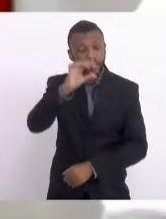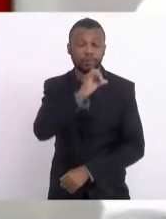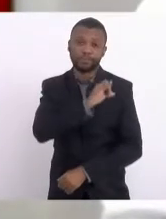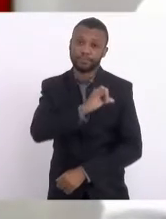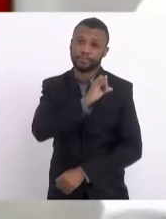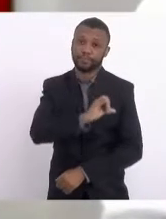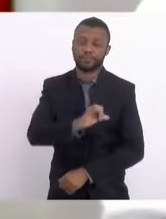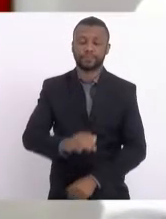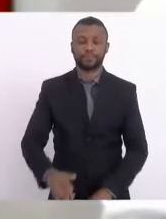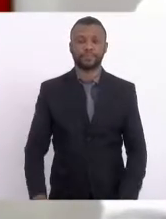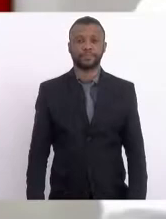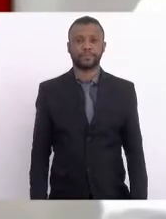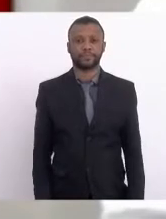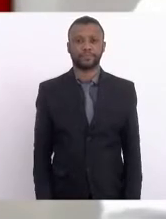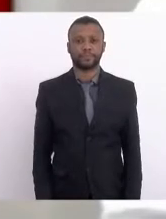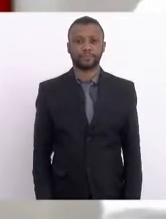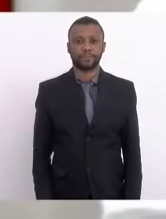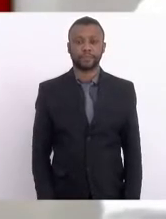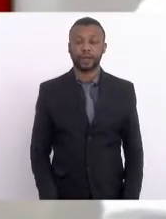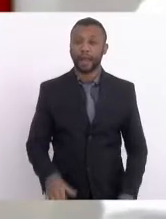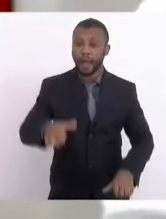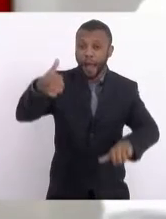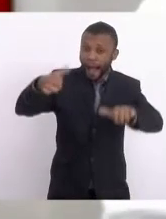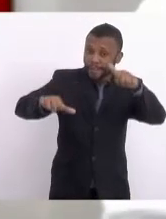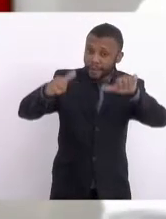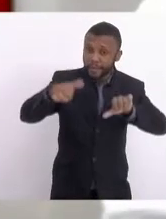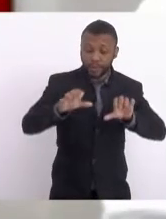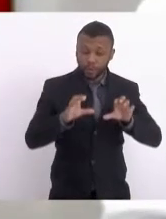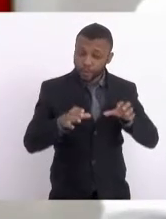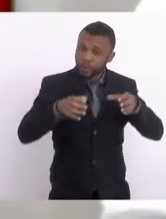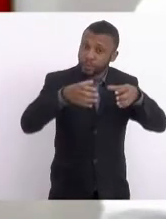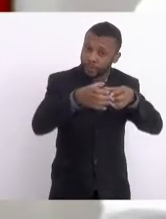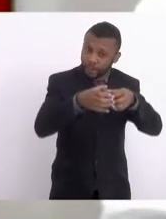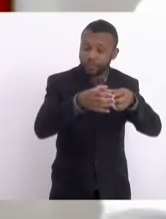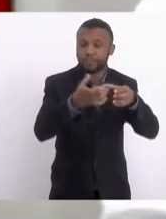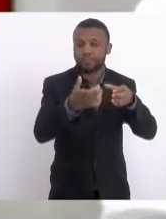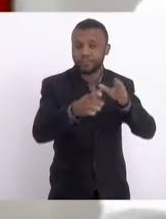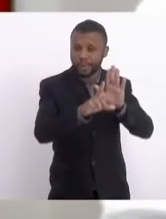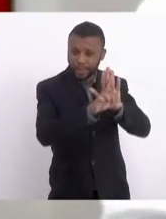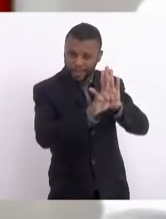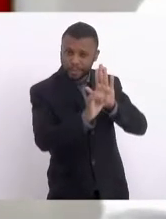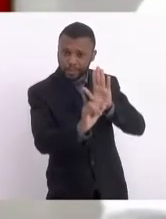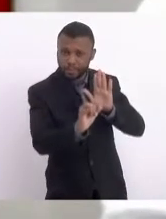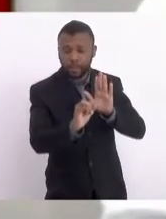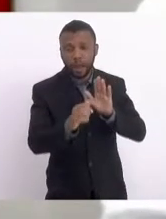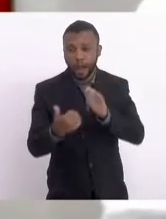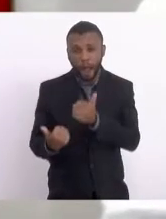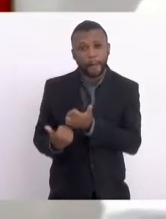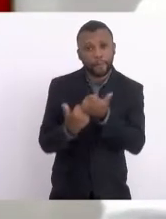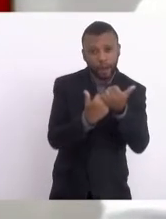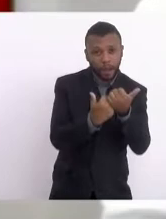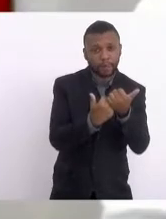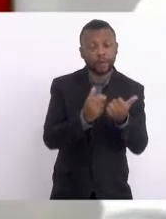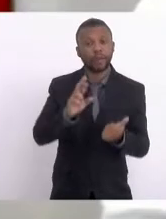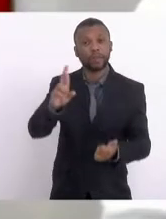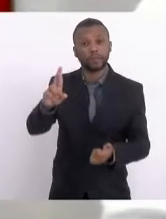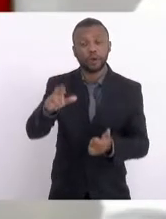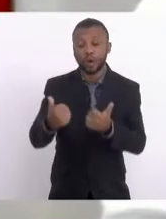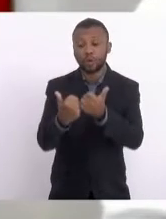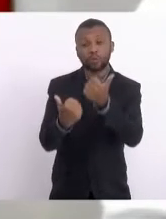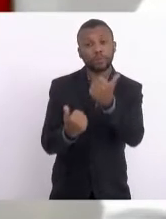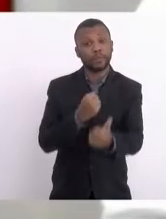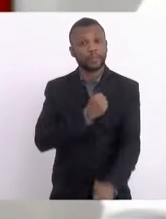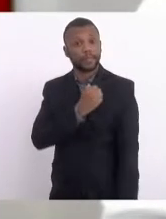outras providências. Pareceres das comissões de indicação legislativa favorável. Deputado, o relator, deputado subtenente Bernardo.